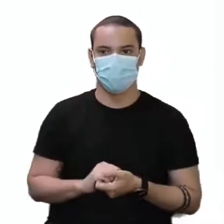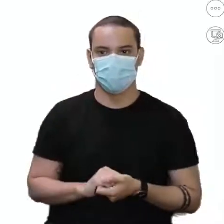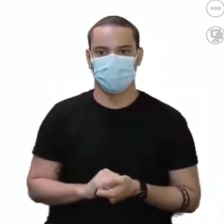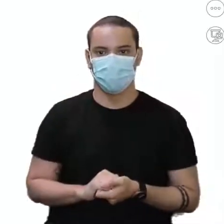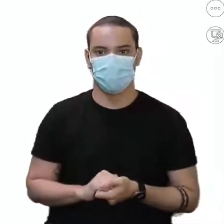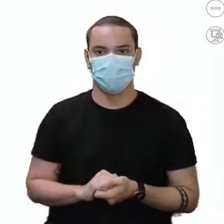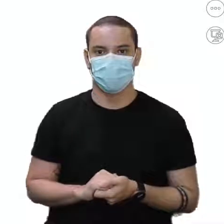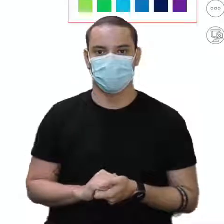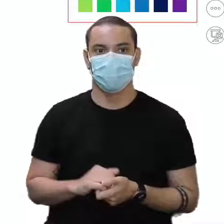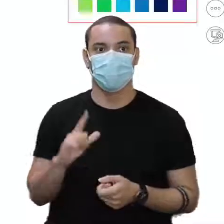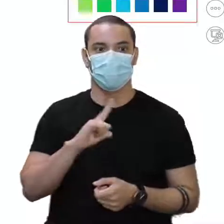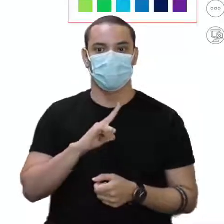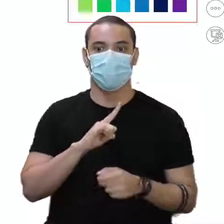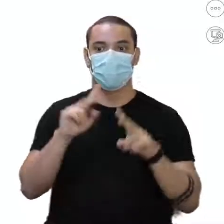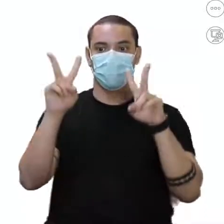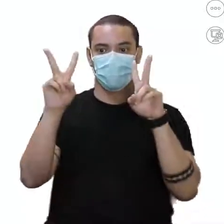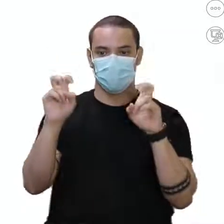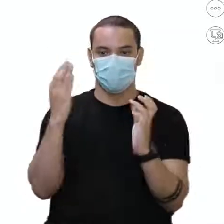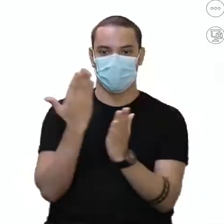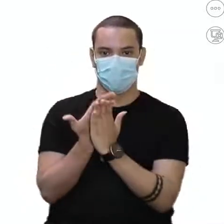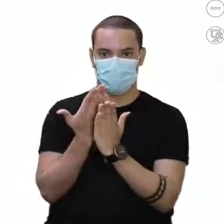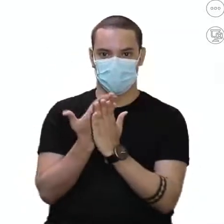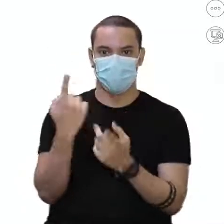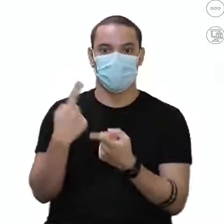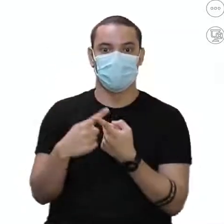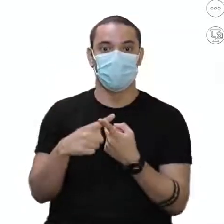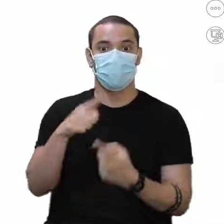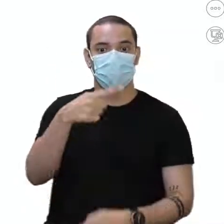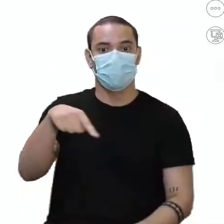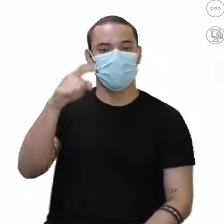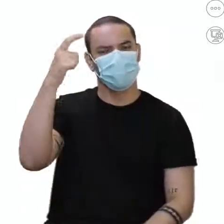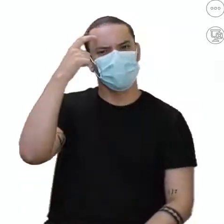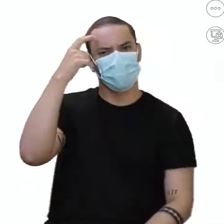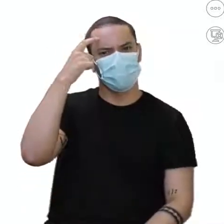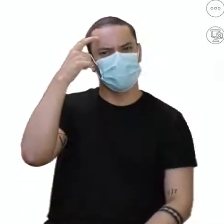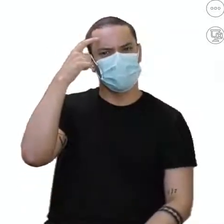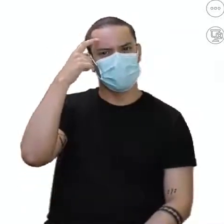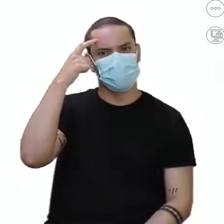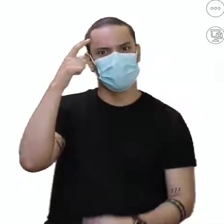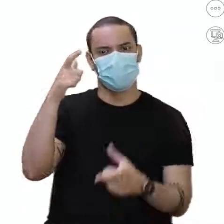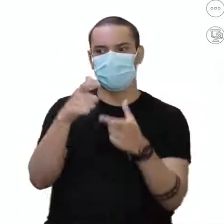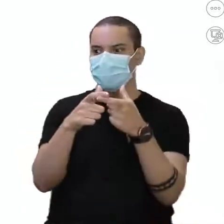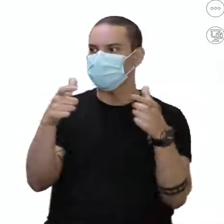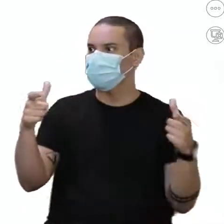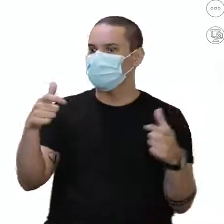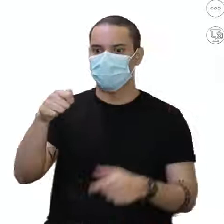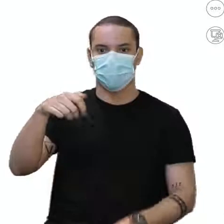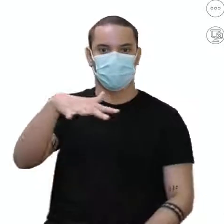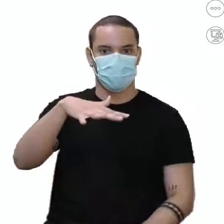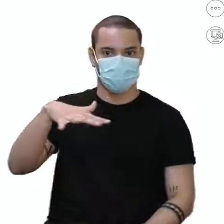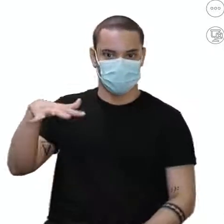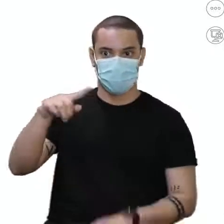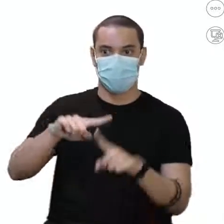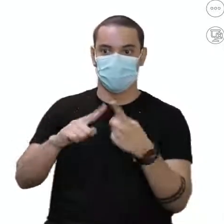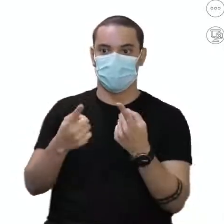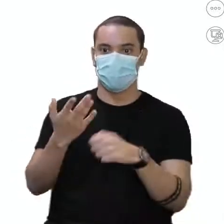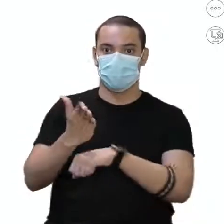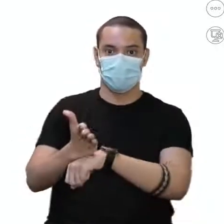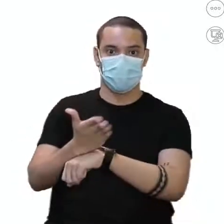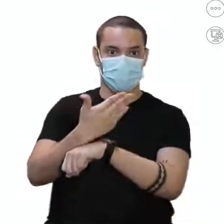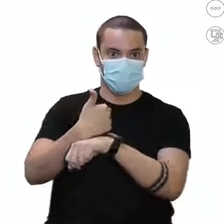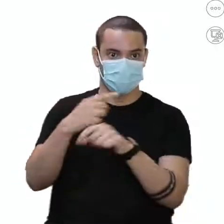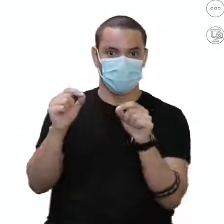Think big foi o tema da aula, por quê? Porque você tem que pensar grande, pensar além sempre. Porém, antes de fazermos a